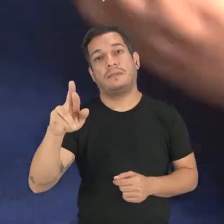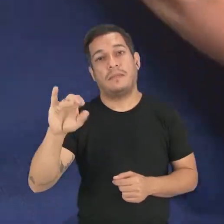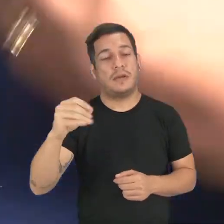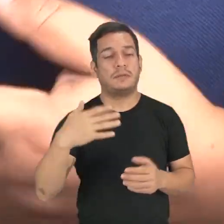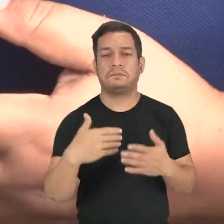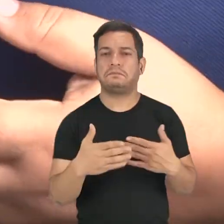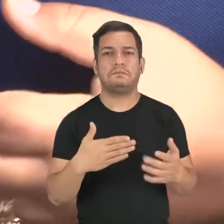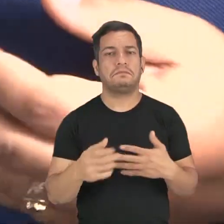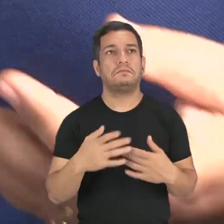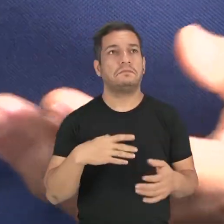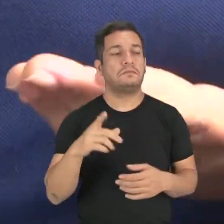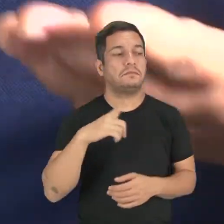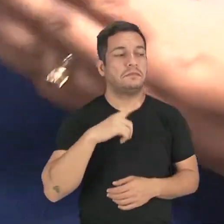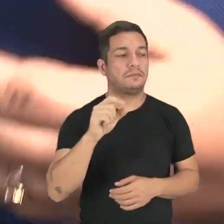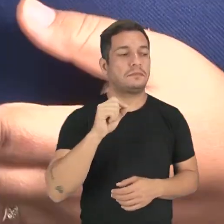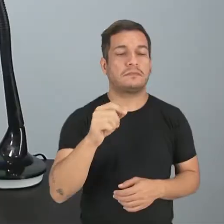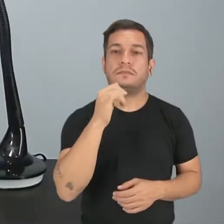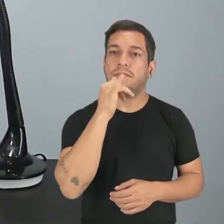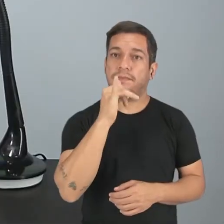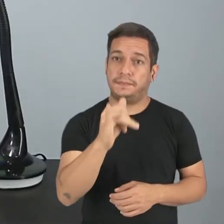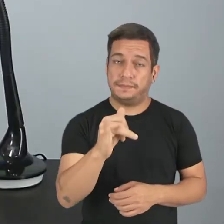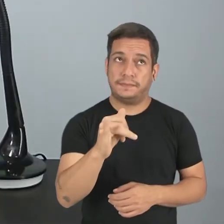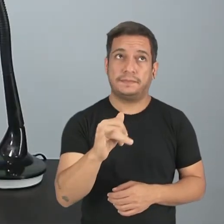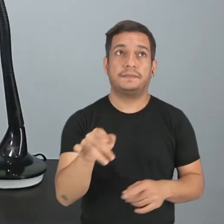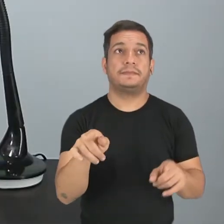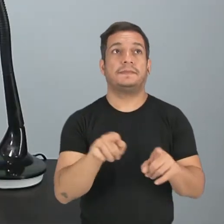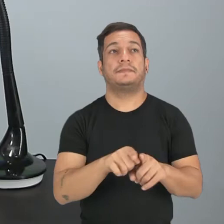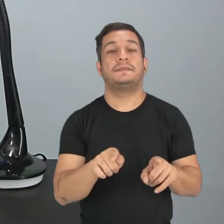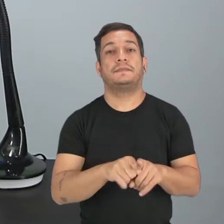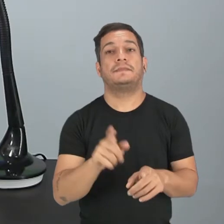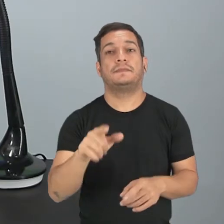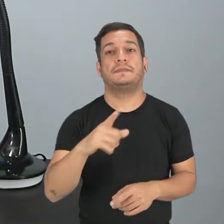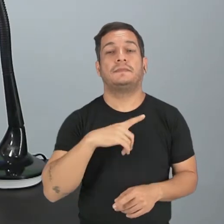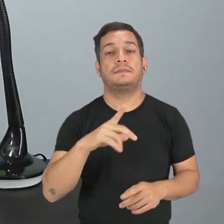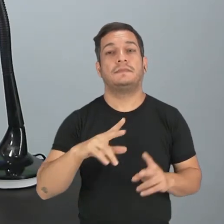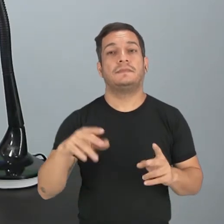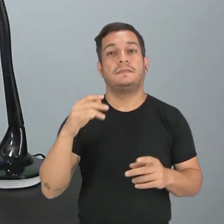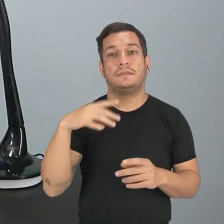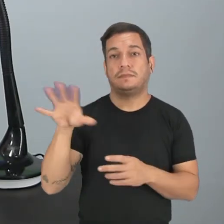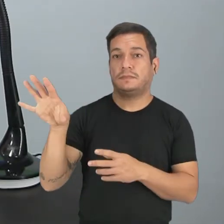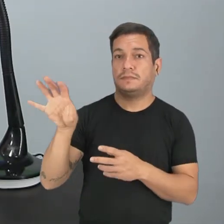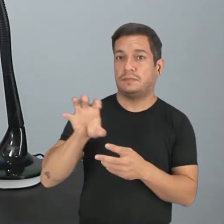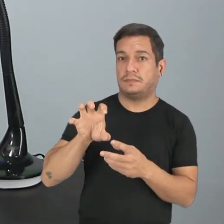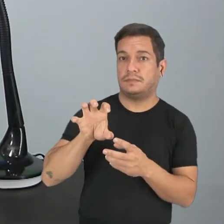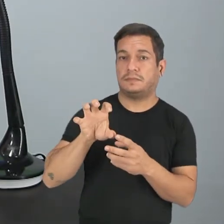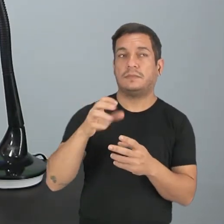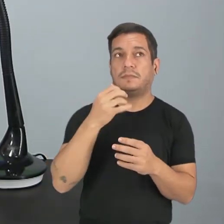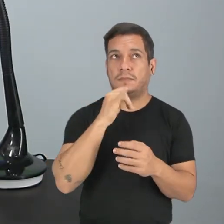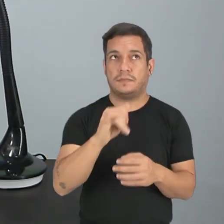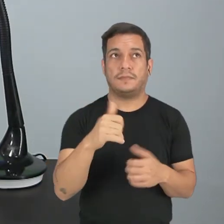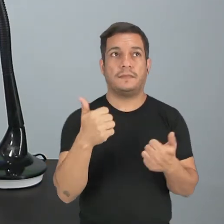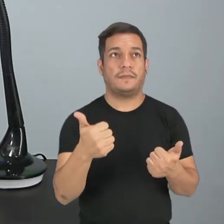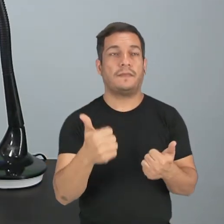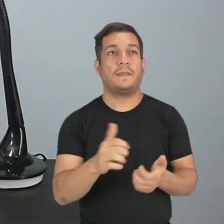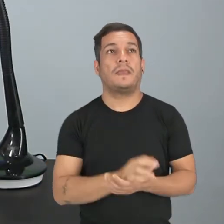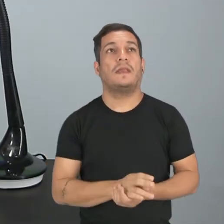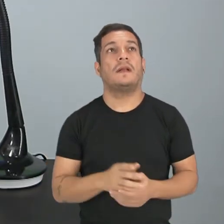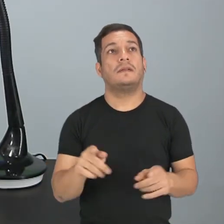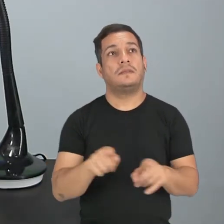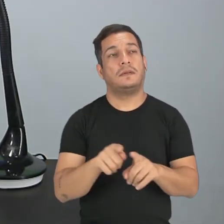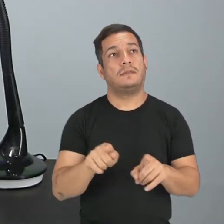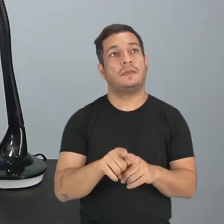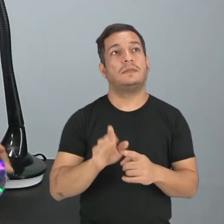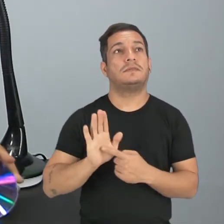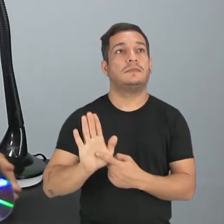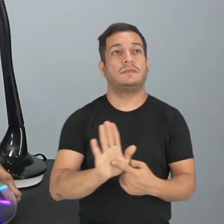é que ele recebe a energia e ele apenas reflete essa energia, certo? Aí eu também